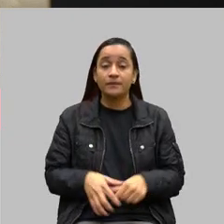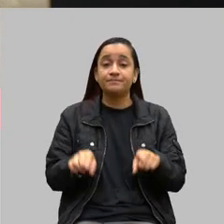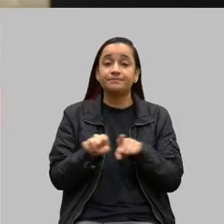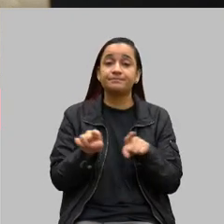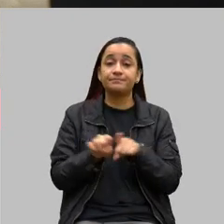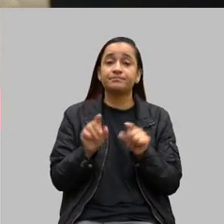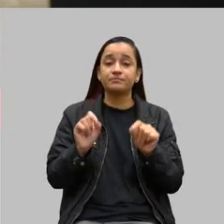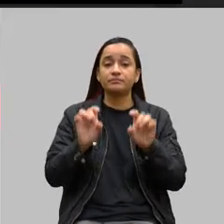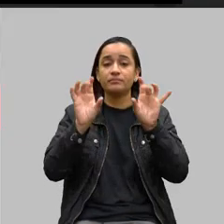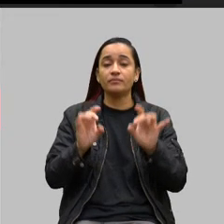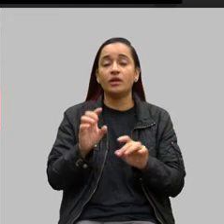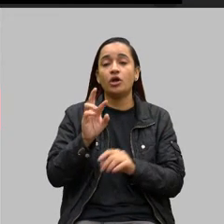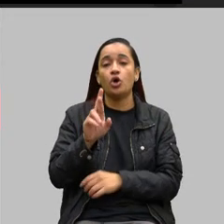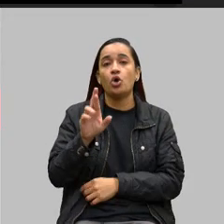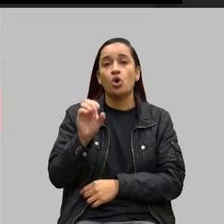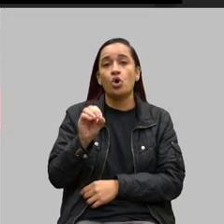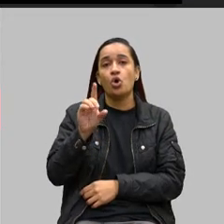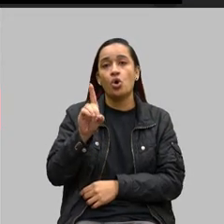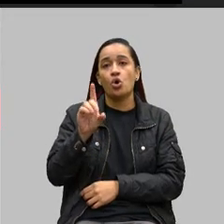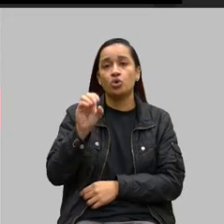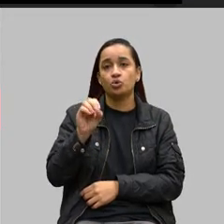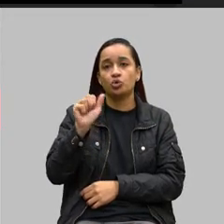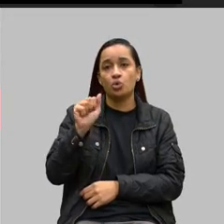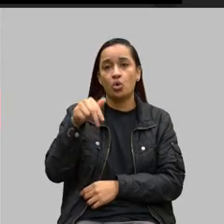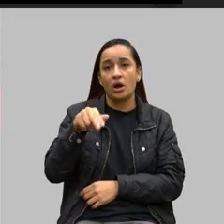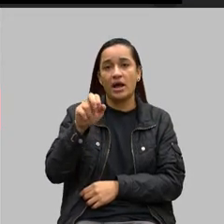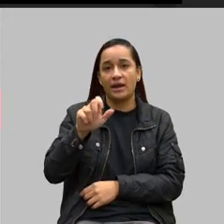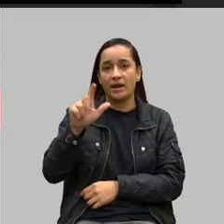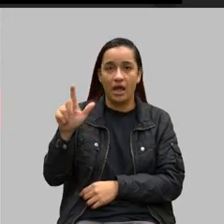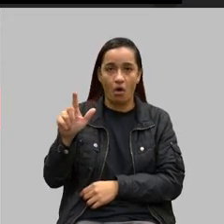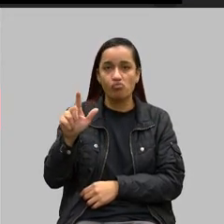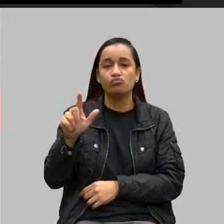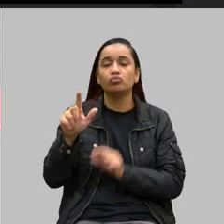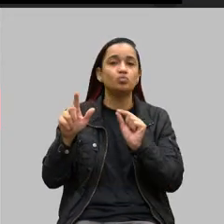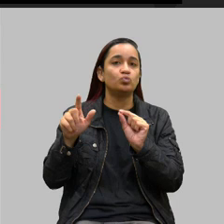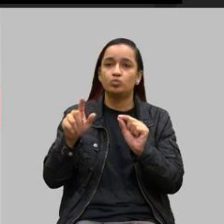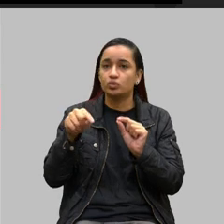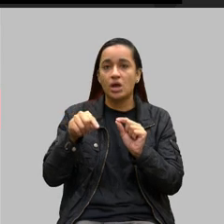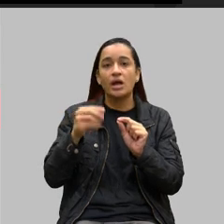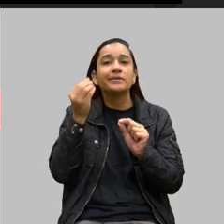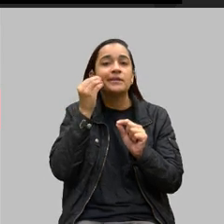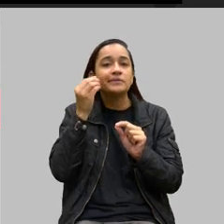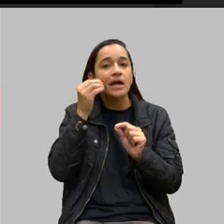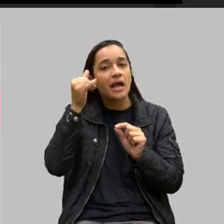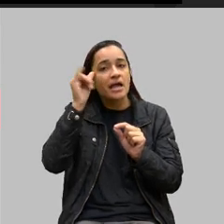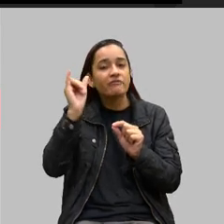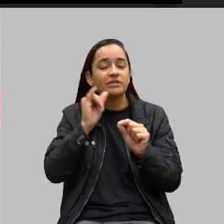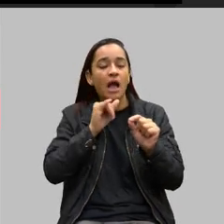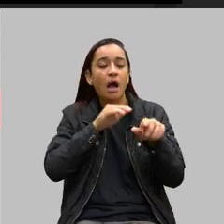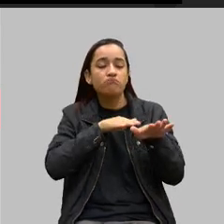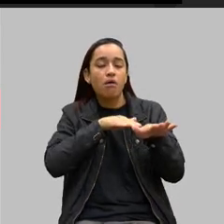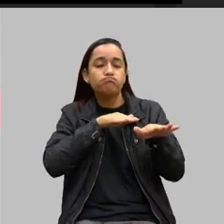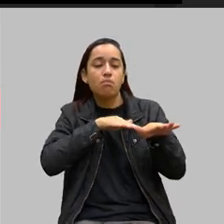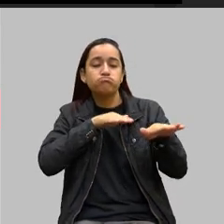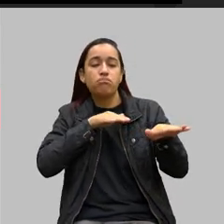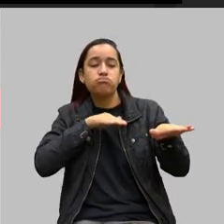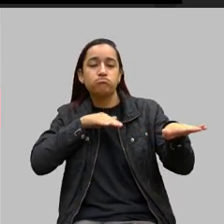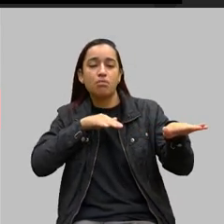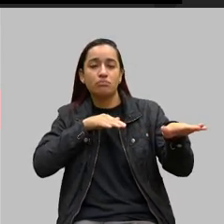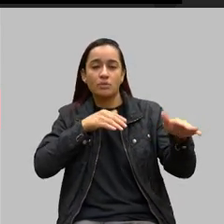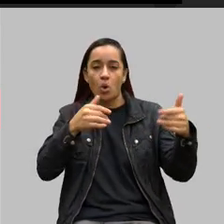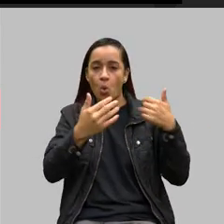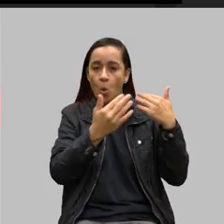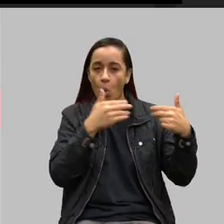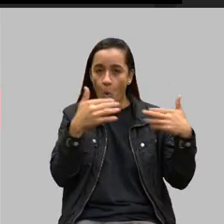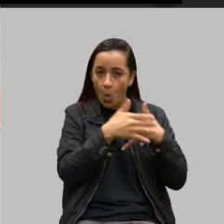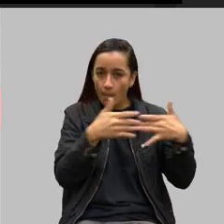eh vai contribuir sobremaneira né para tirar né do trânsito Urbano da região metropolitana o tráfego pesado Então a nossa estimativa